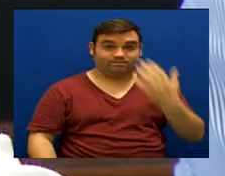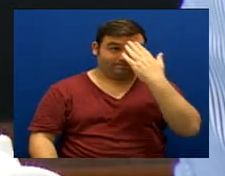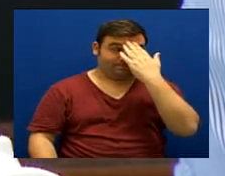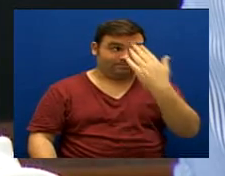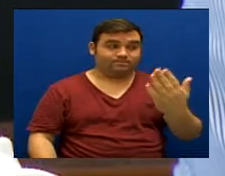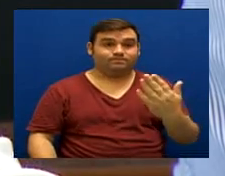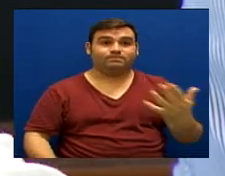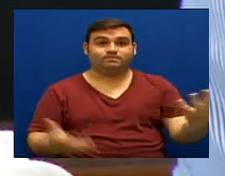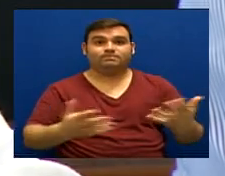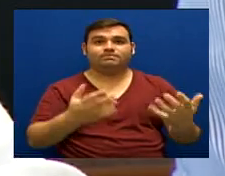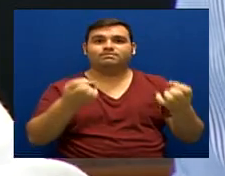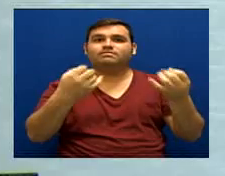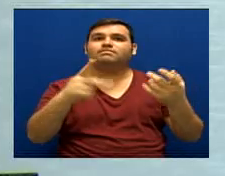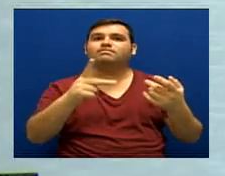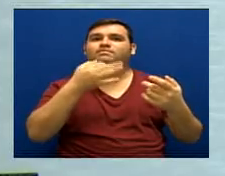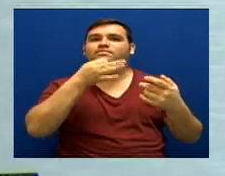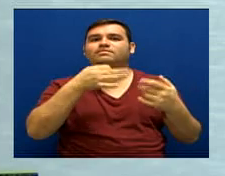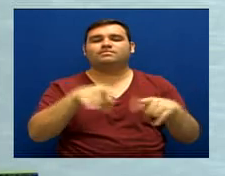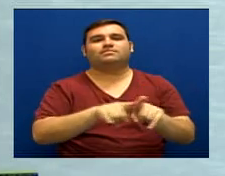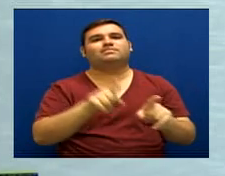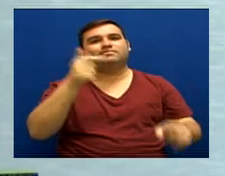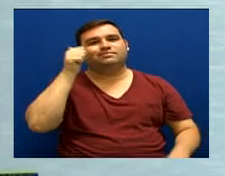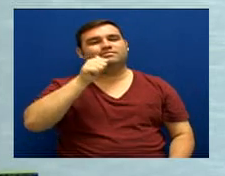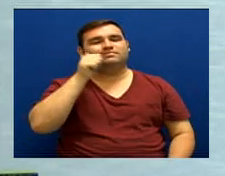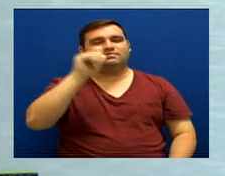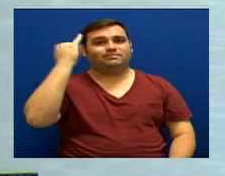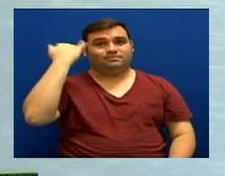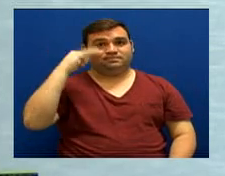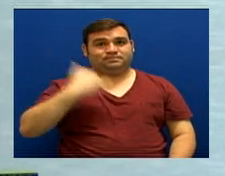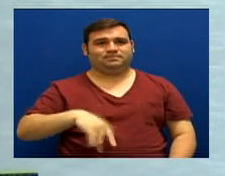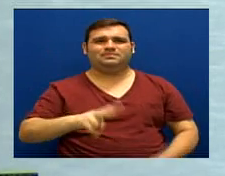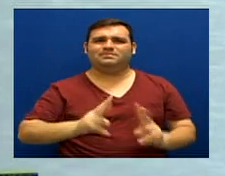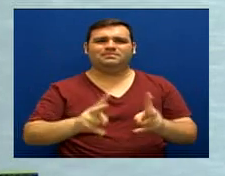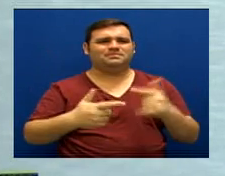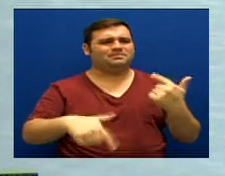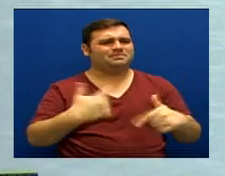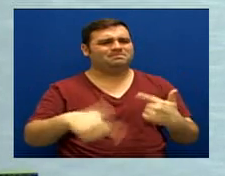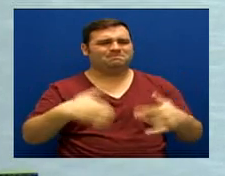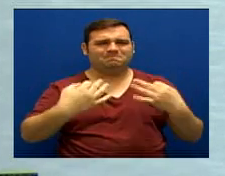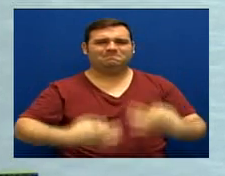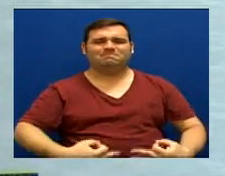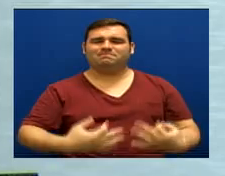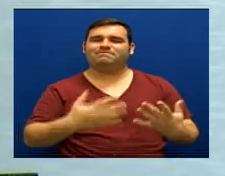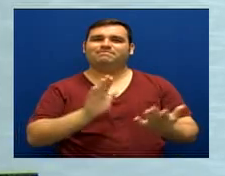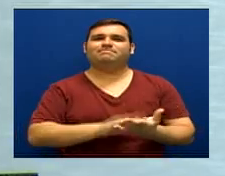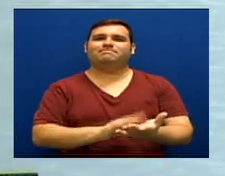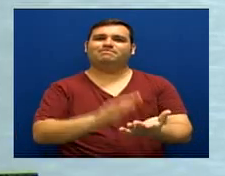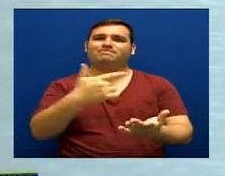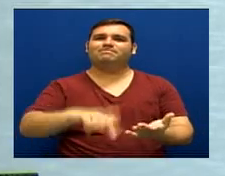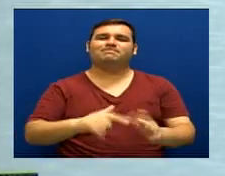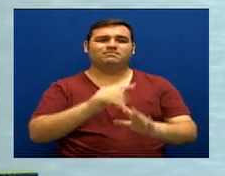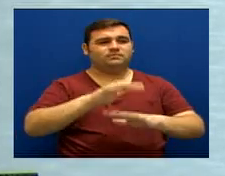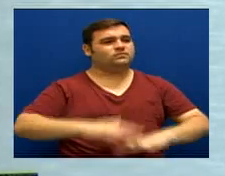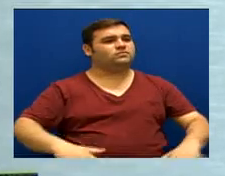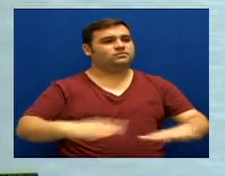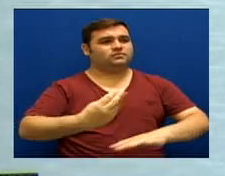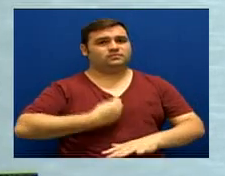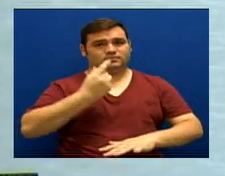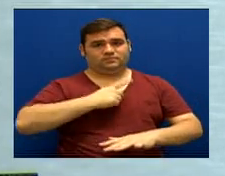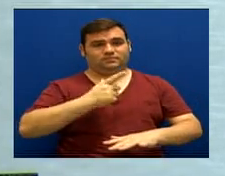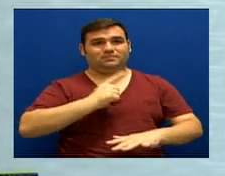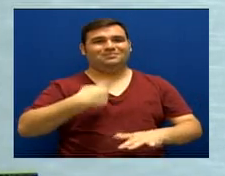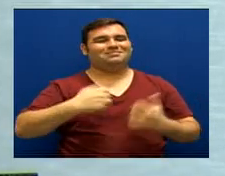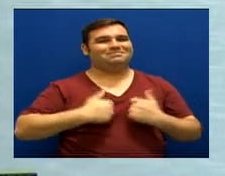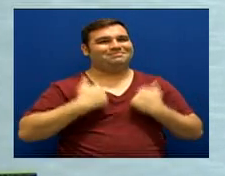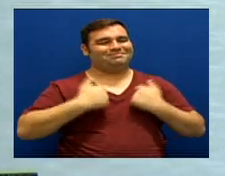nos posicionamentos gravador ihara sempre muito atuante parabéns mais uma vez a todos os presentes e é uma